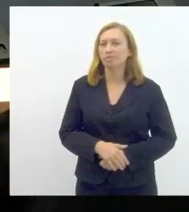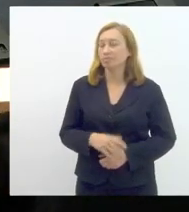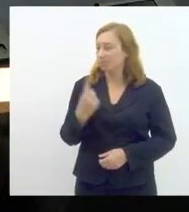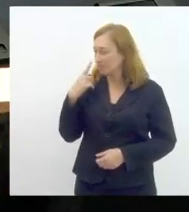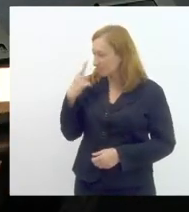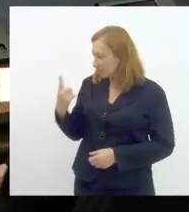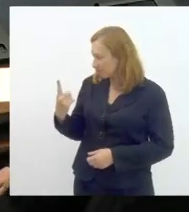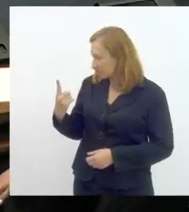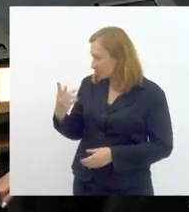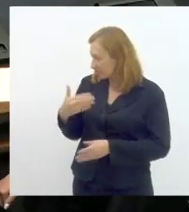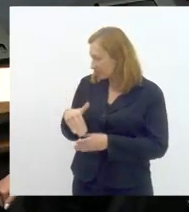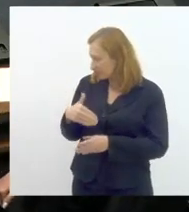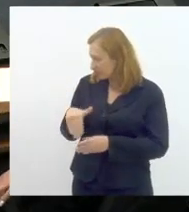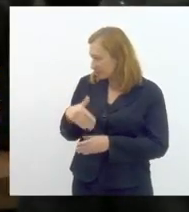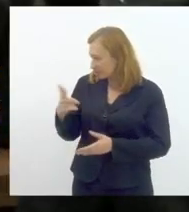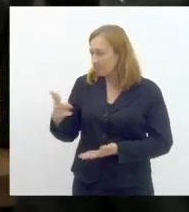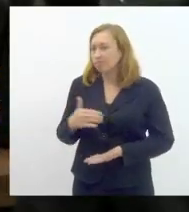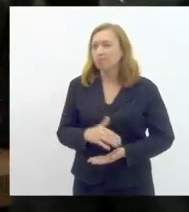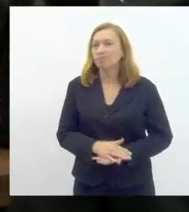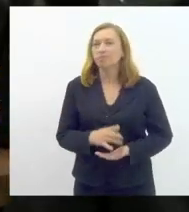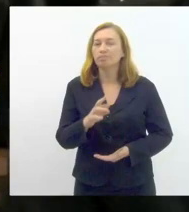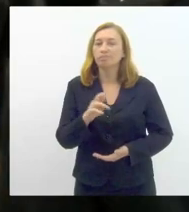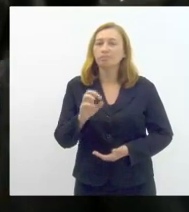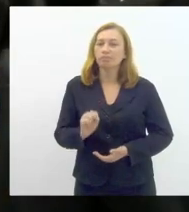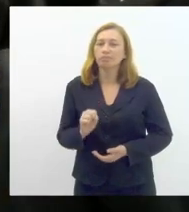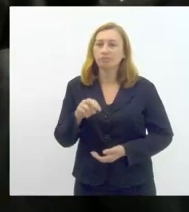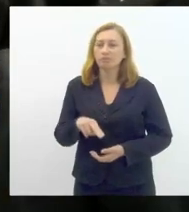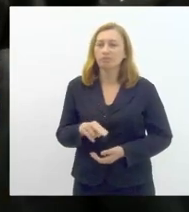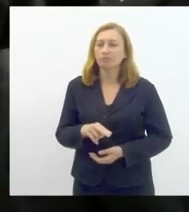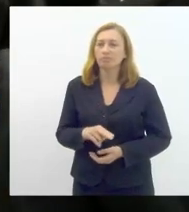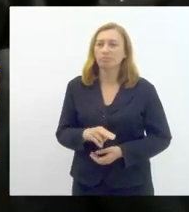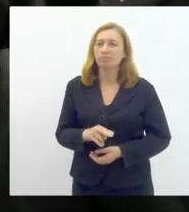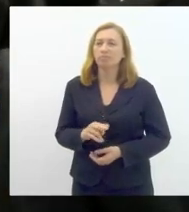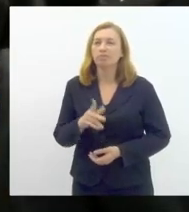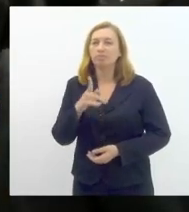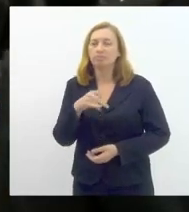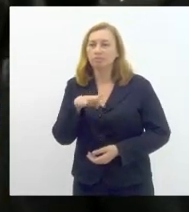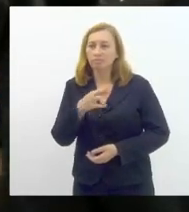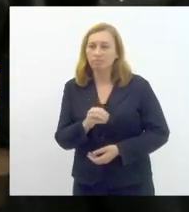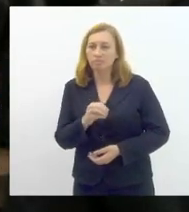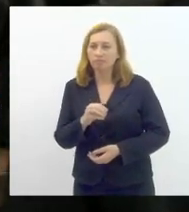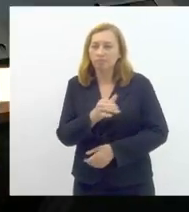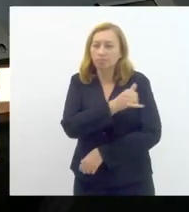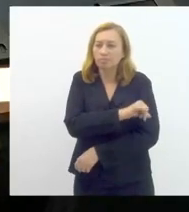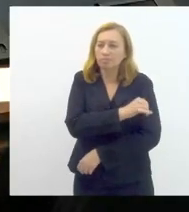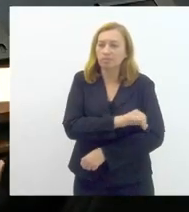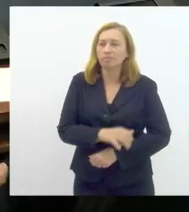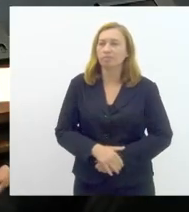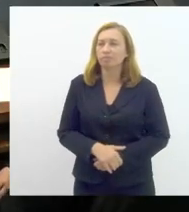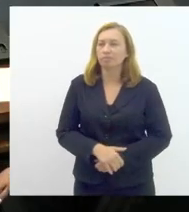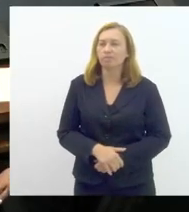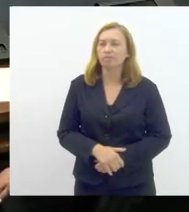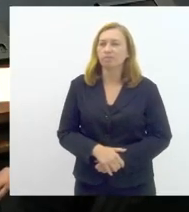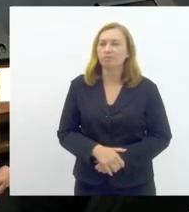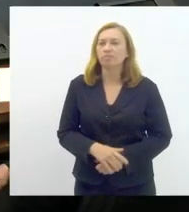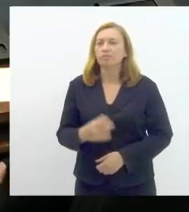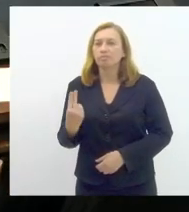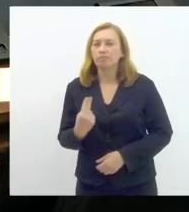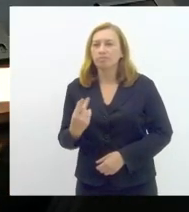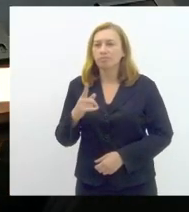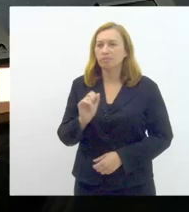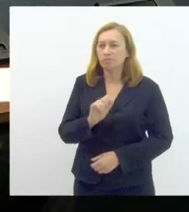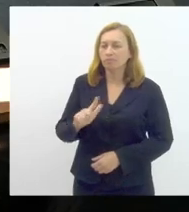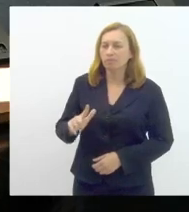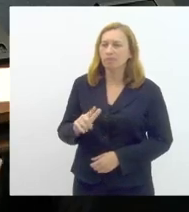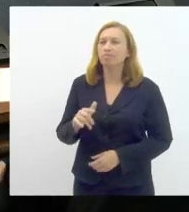aí, secretaria? Meu nome é Edson Gabriel de Miguel Pereira e eu voto em Pedro Gabriel de Rio de Janeiro. Meu nome é Gabriel